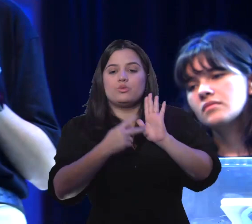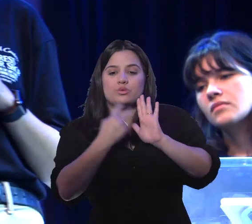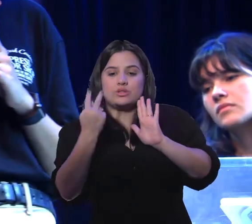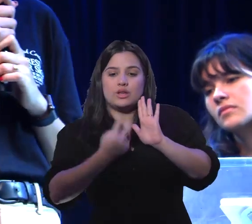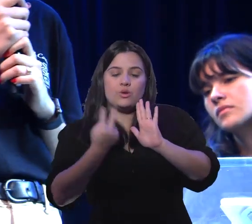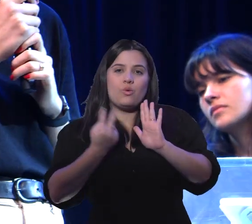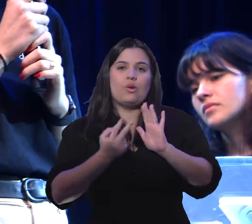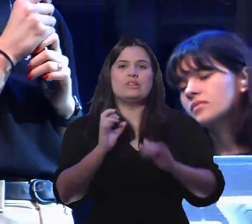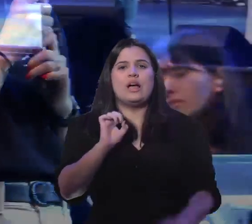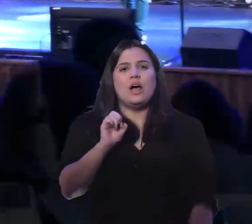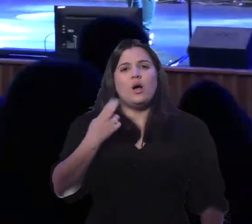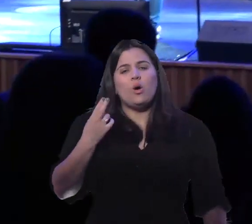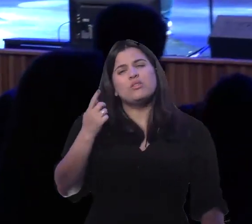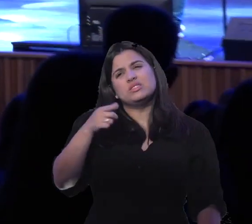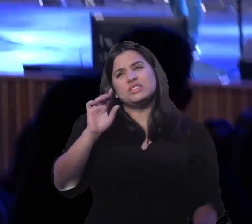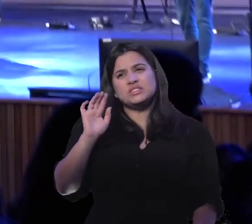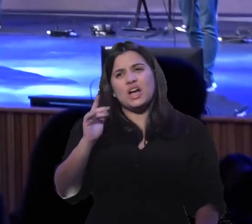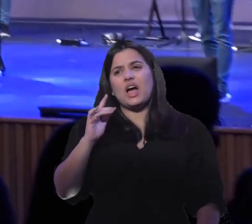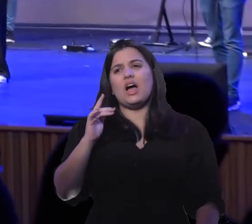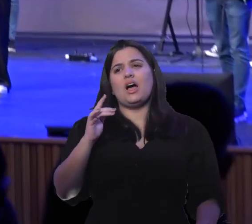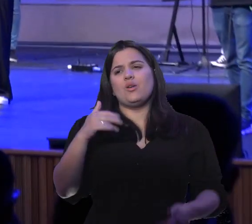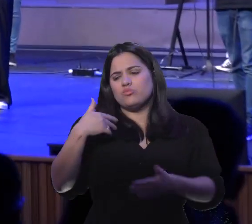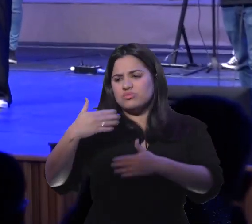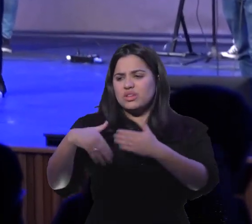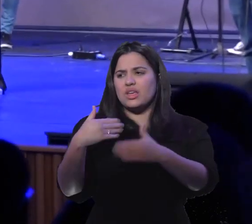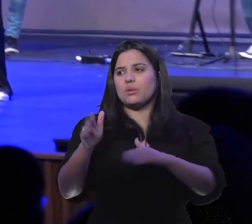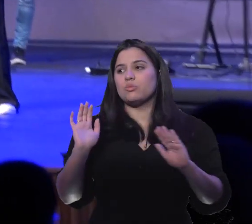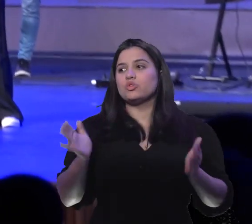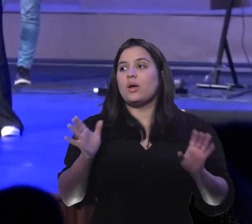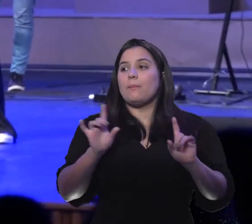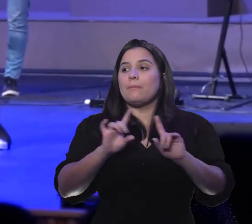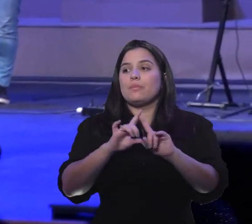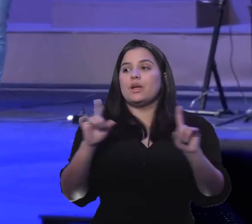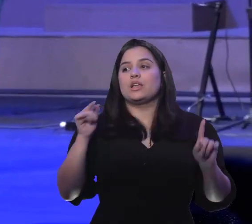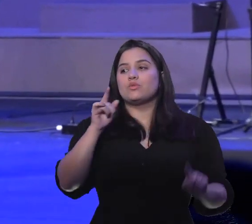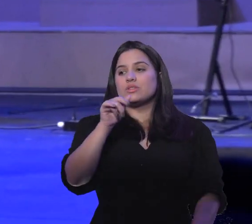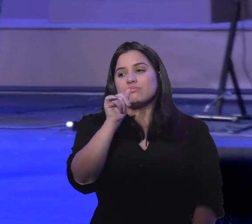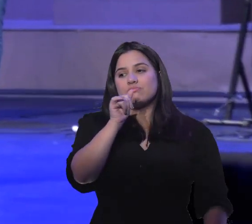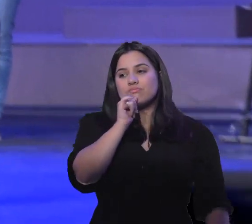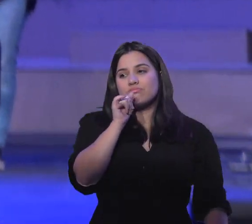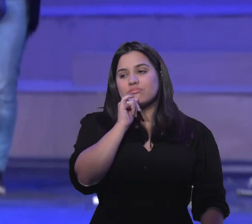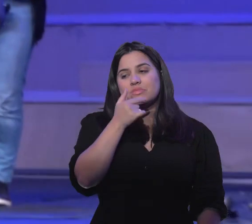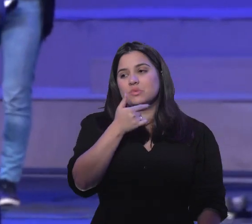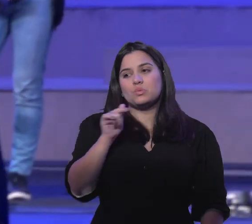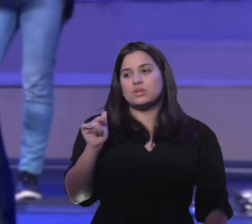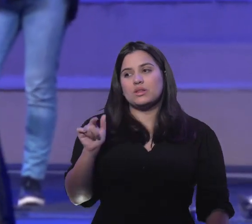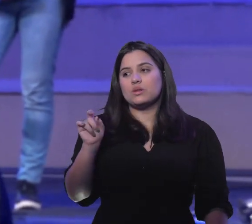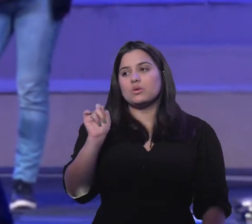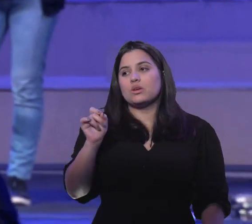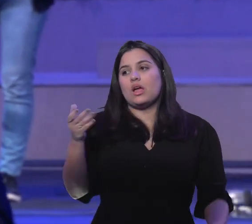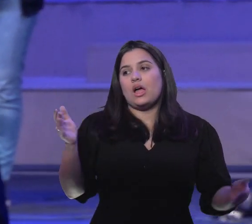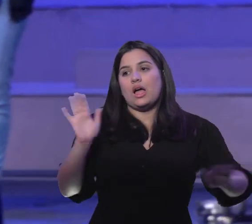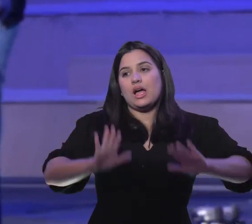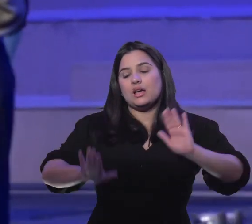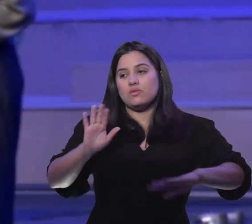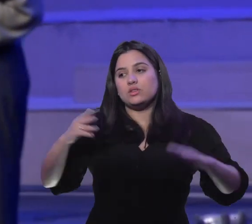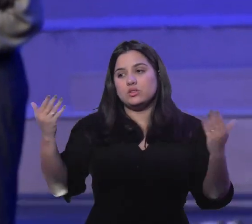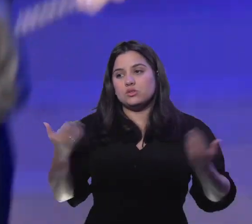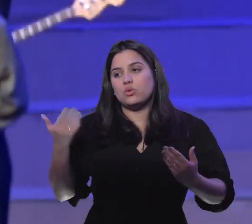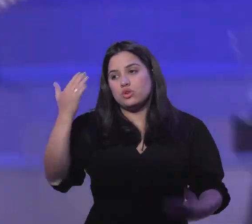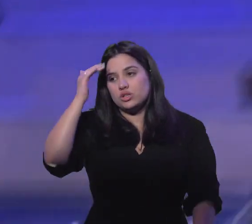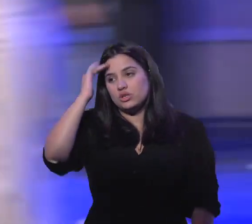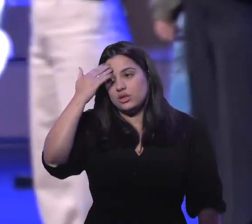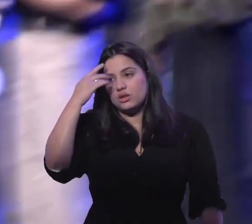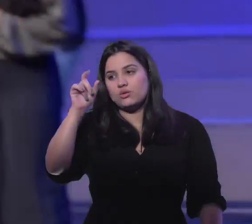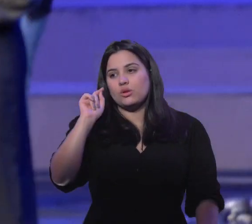você talvez venha aqui há um tempo. Só que você não entendeu ainda. Talvez hoje você tenha entendido